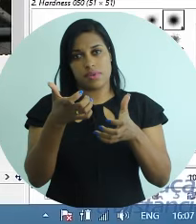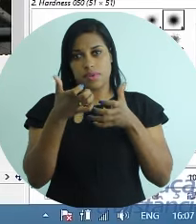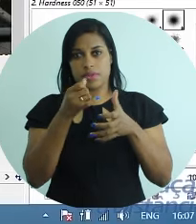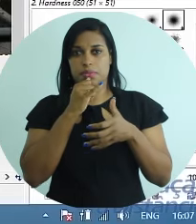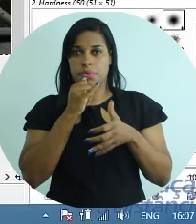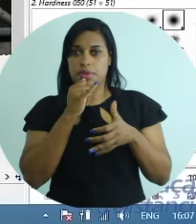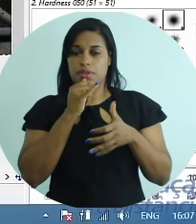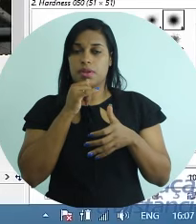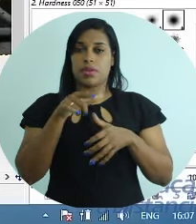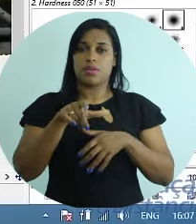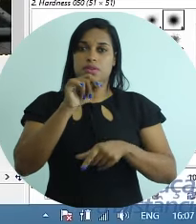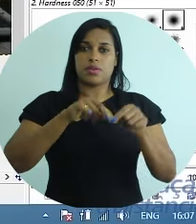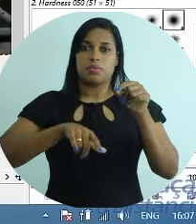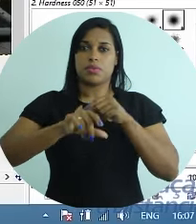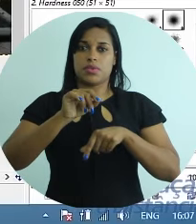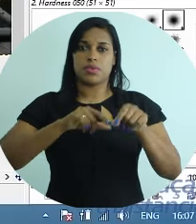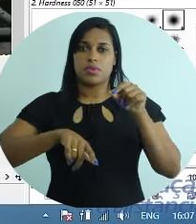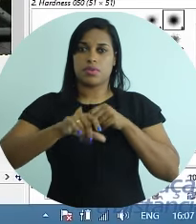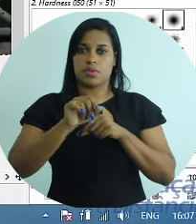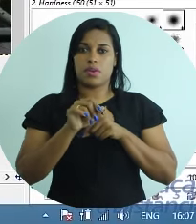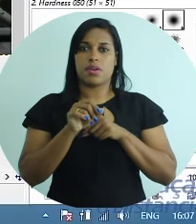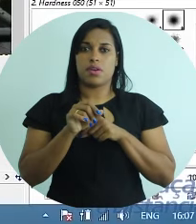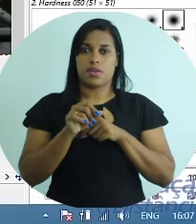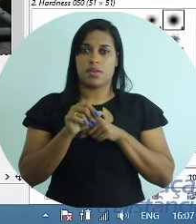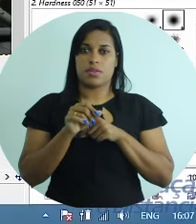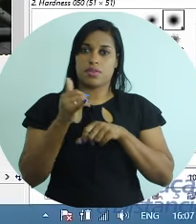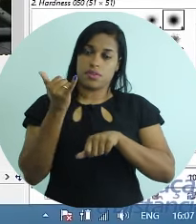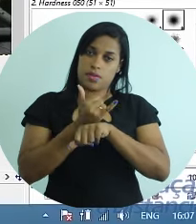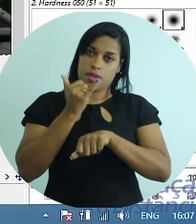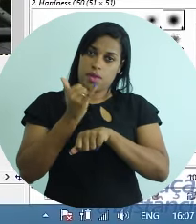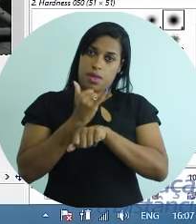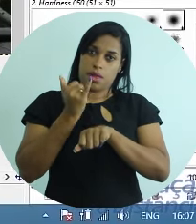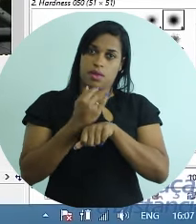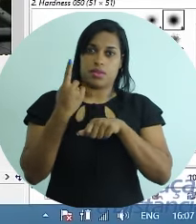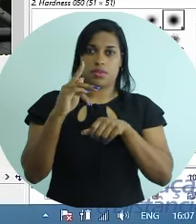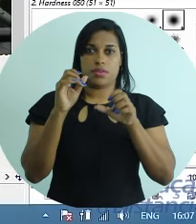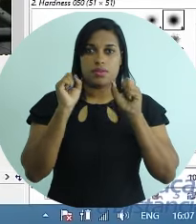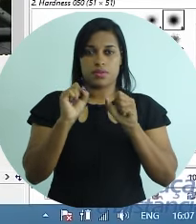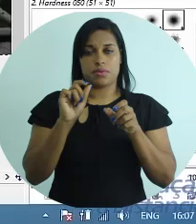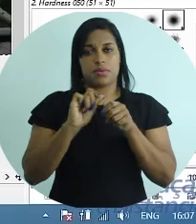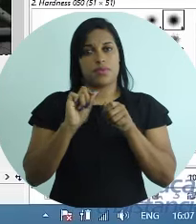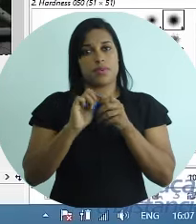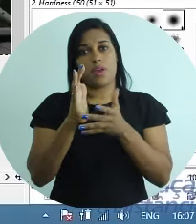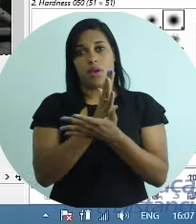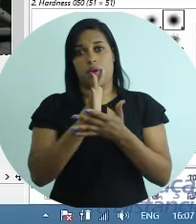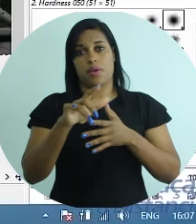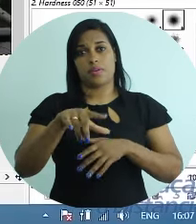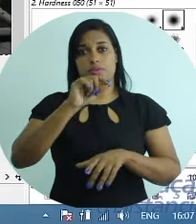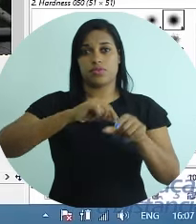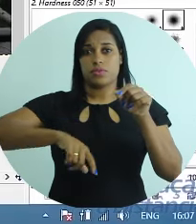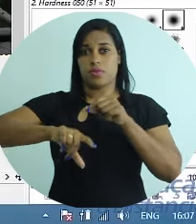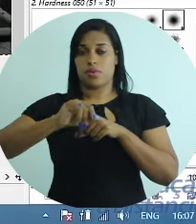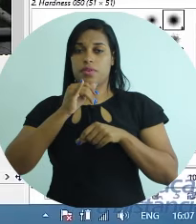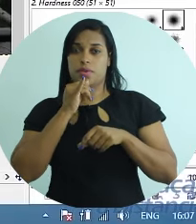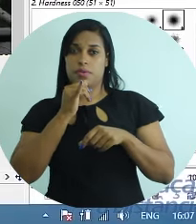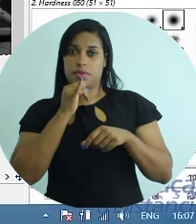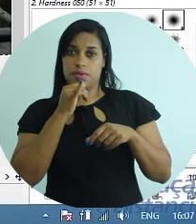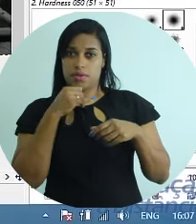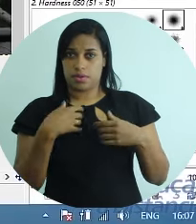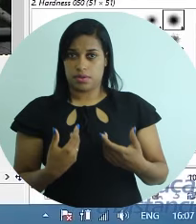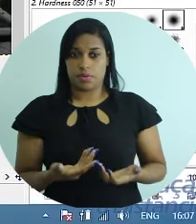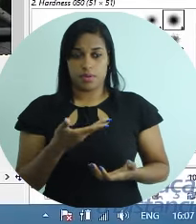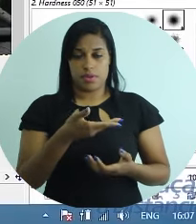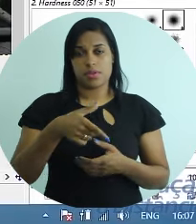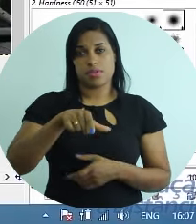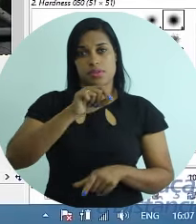aqui nas opções de ferramentas, você pode fazer algumas escolhas aqui em relação, por exemplo, a